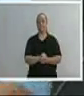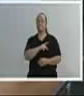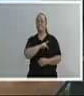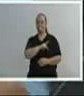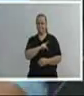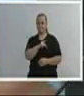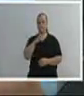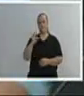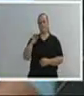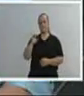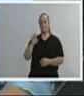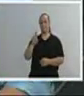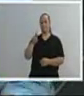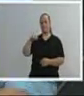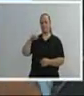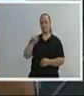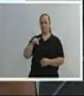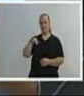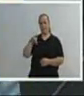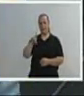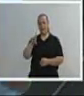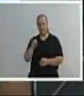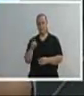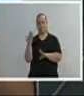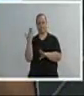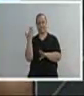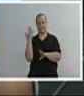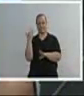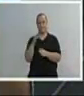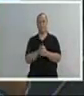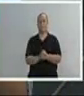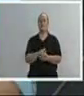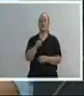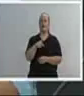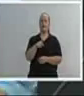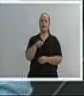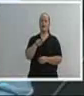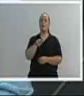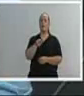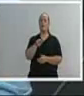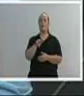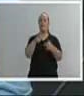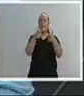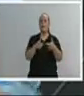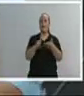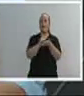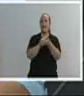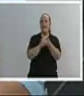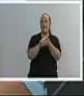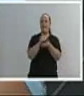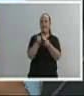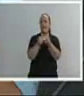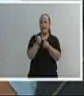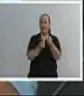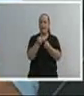estava, tentou desburocratizar de alguma forma. É o caso das lavações de carro e das mecânicas, que